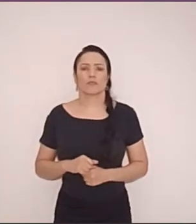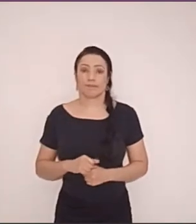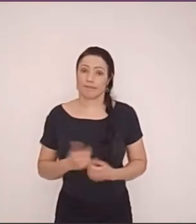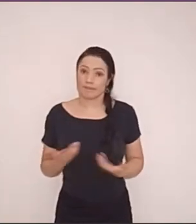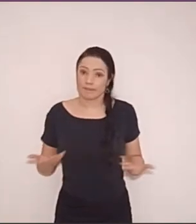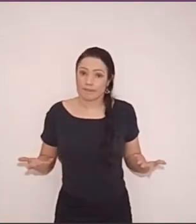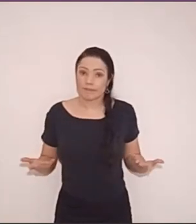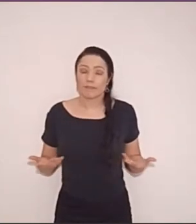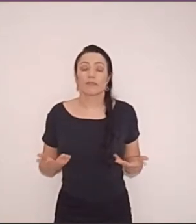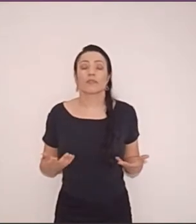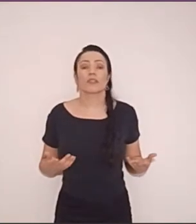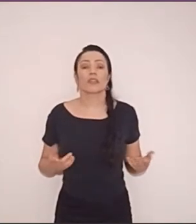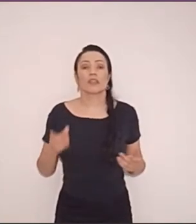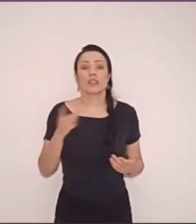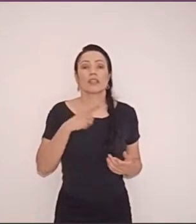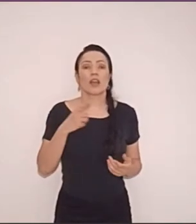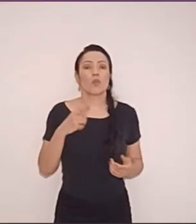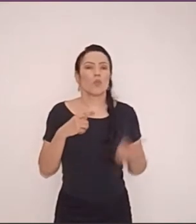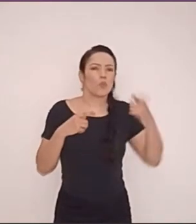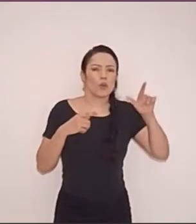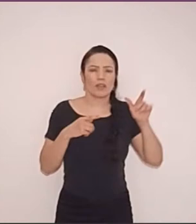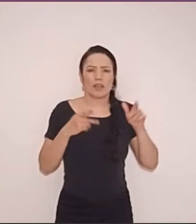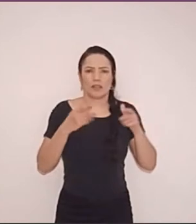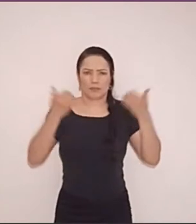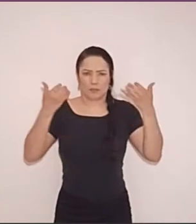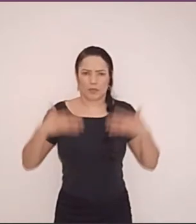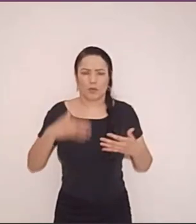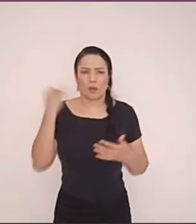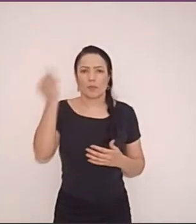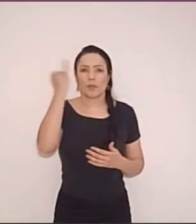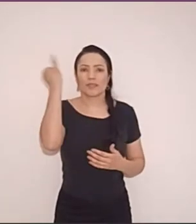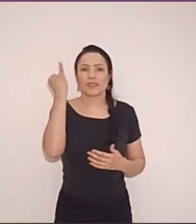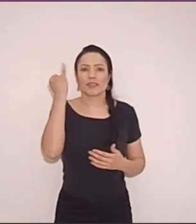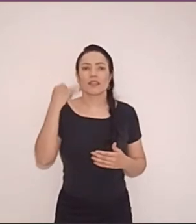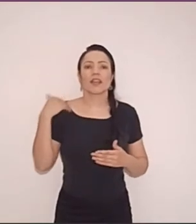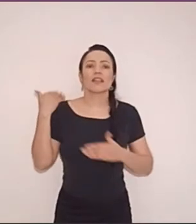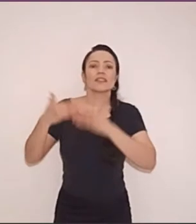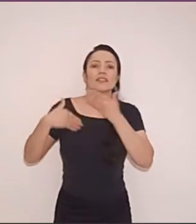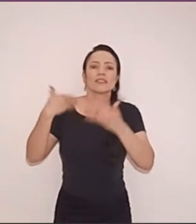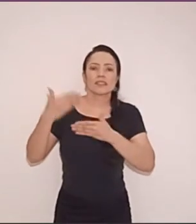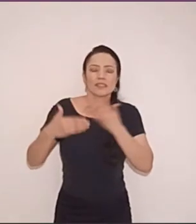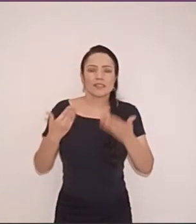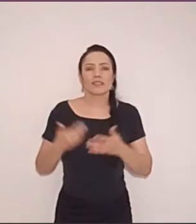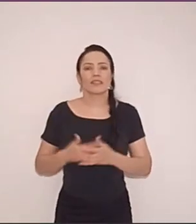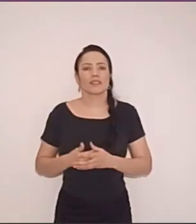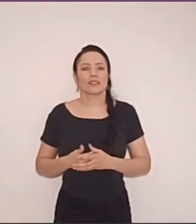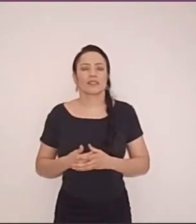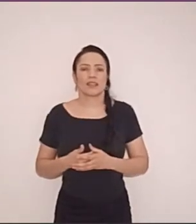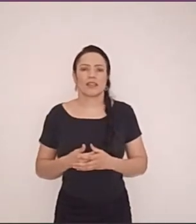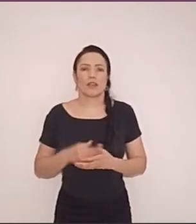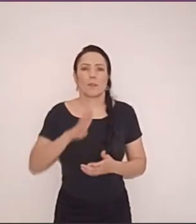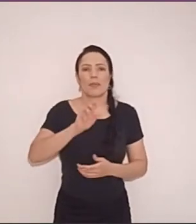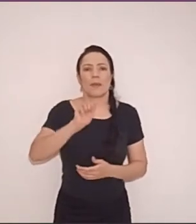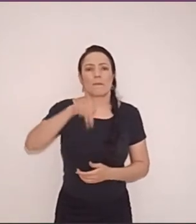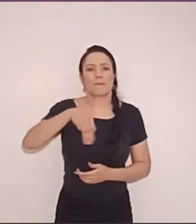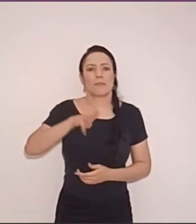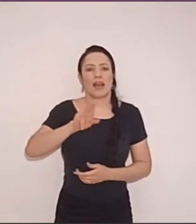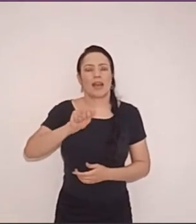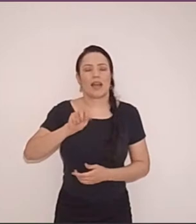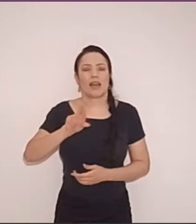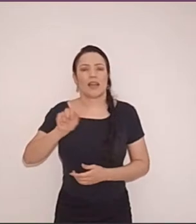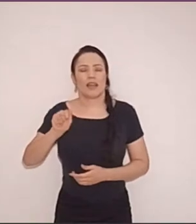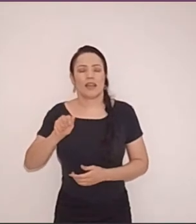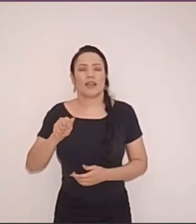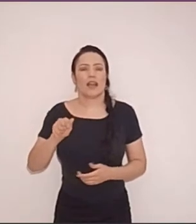a o tomate alguma coisa importantíssima né a tradição de velha continuar os bombar